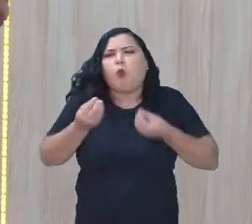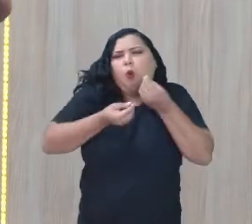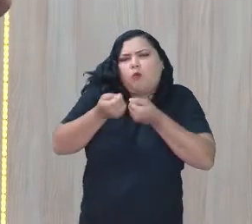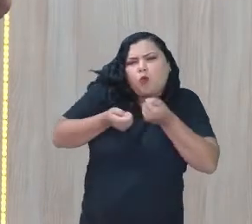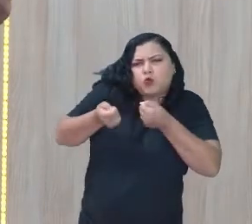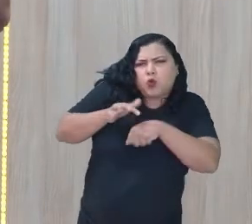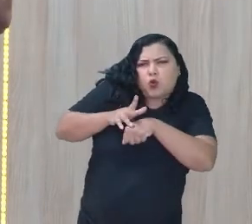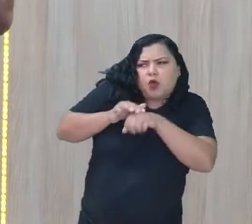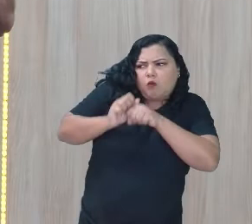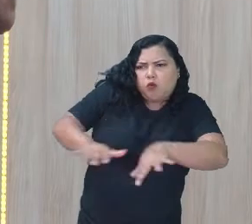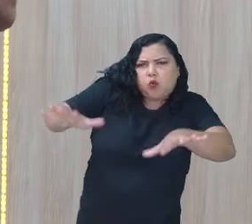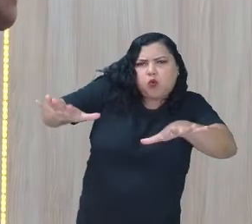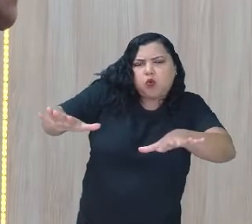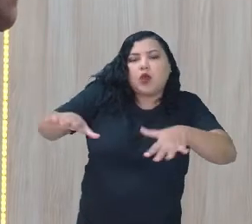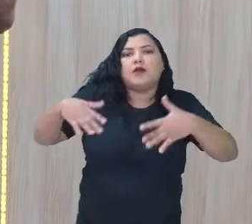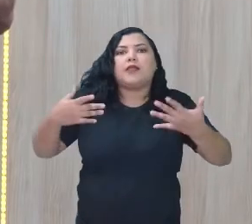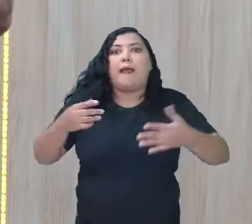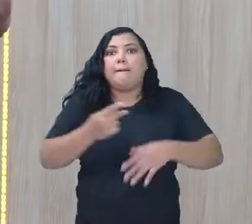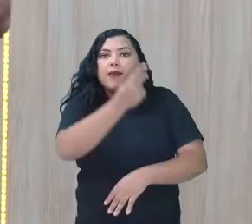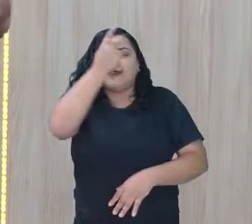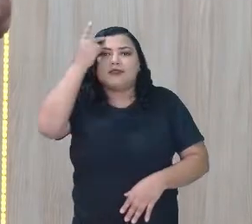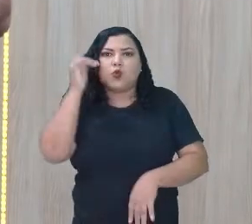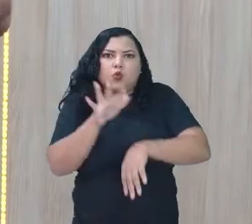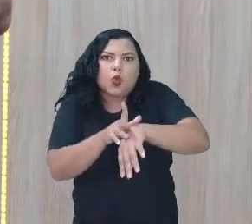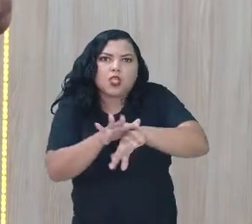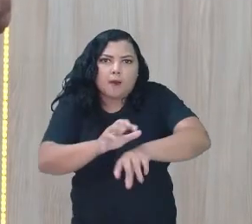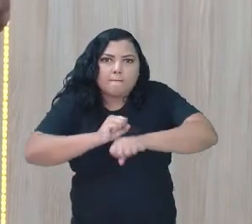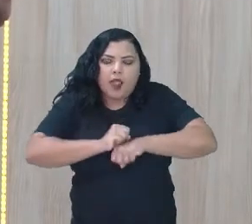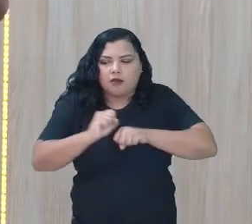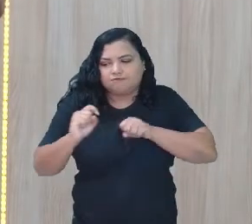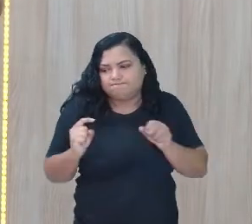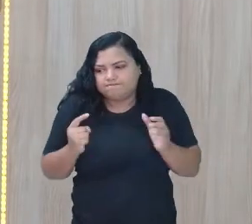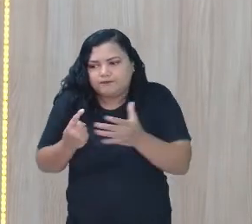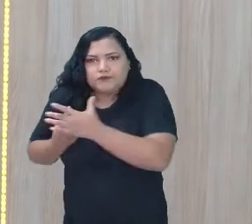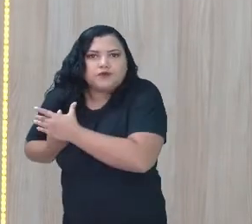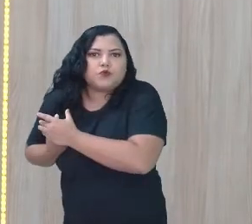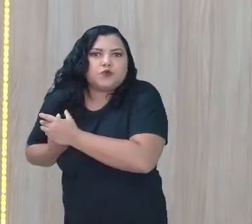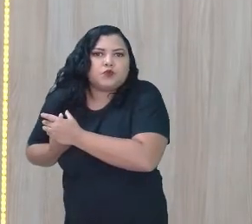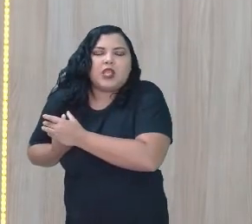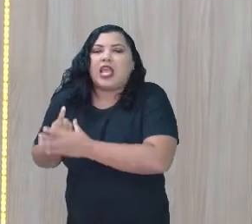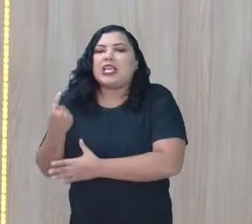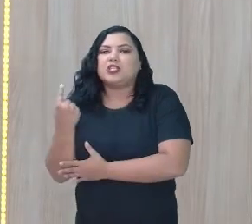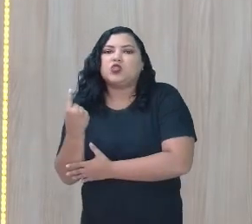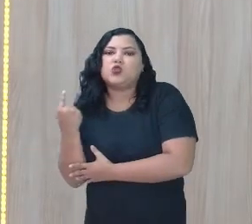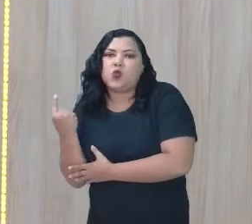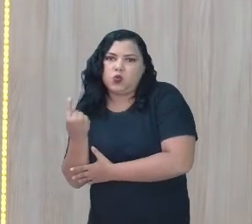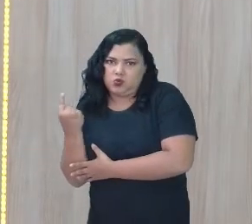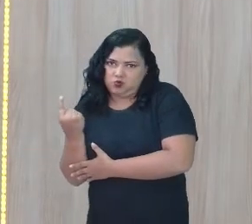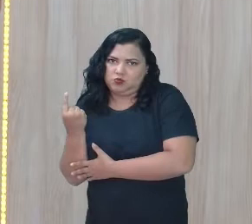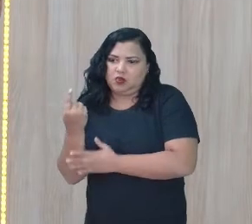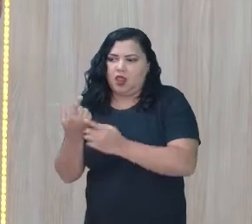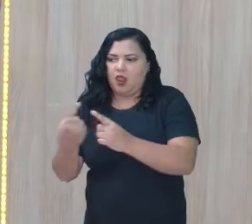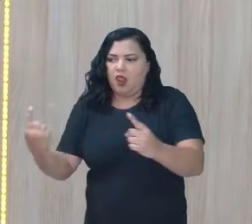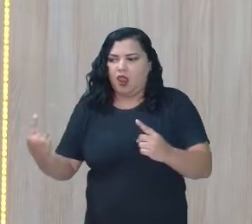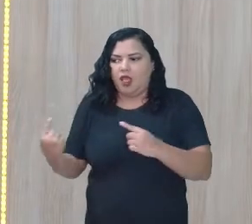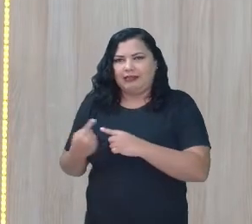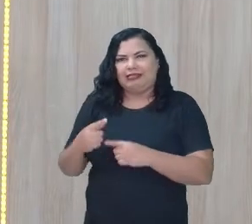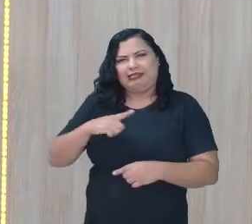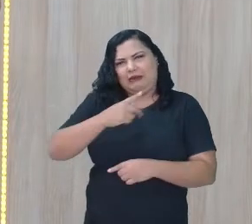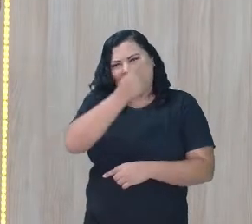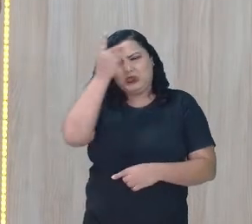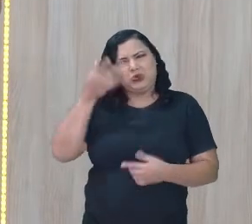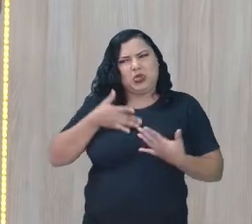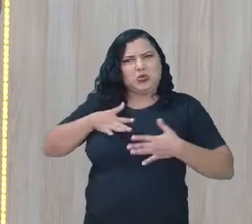por meio de práticas de isolamento social, que a gente fala hoje, inclusive, pessoas são contra, né,